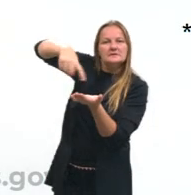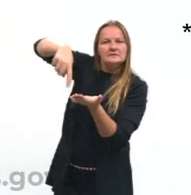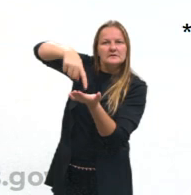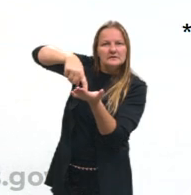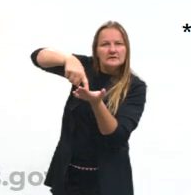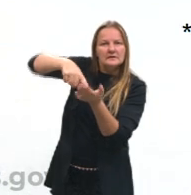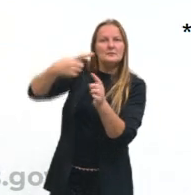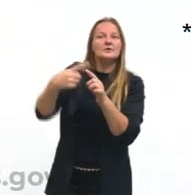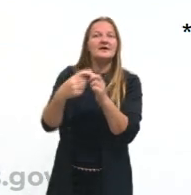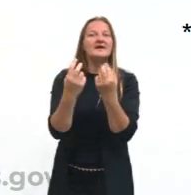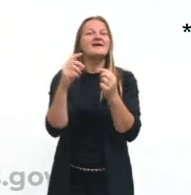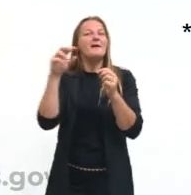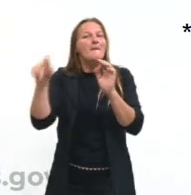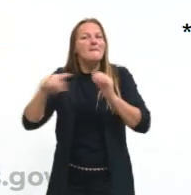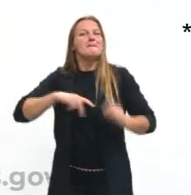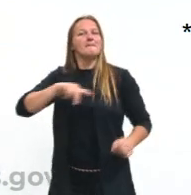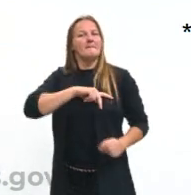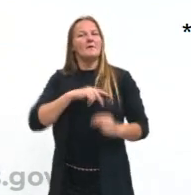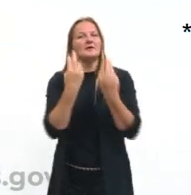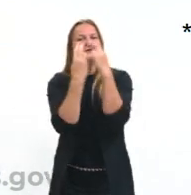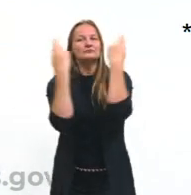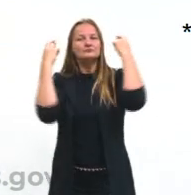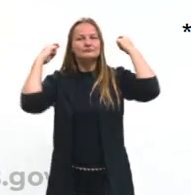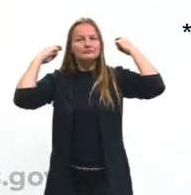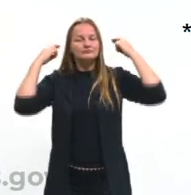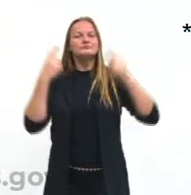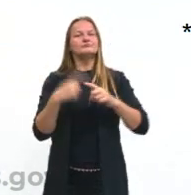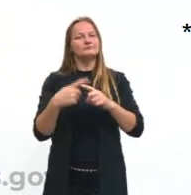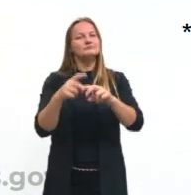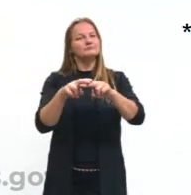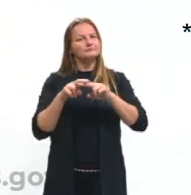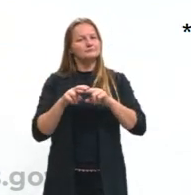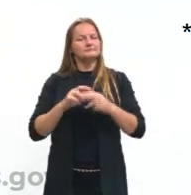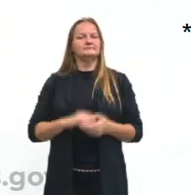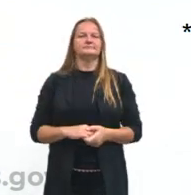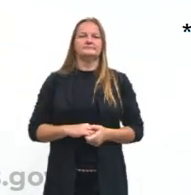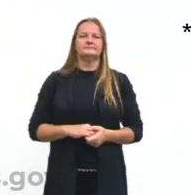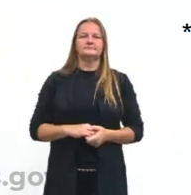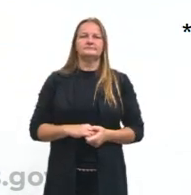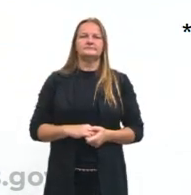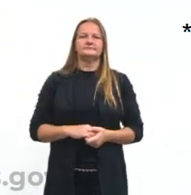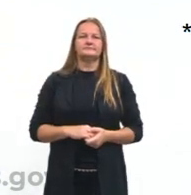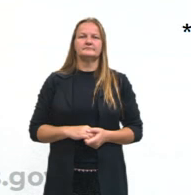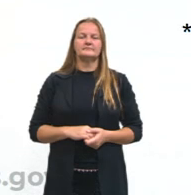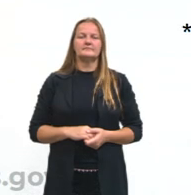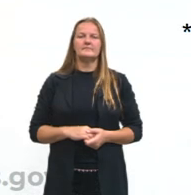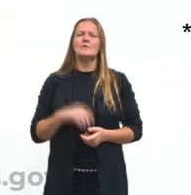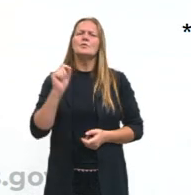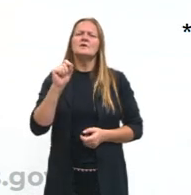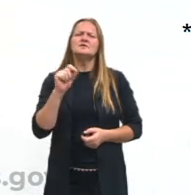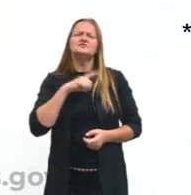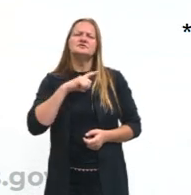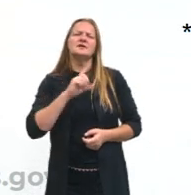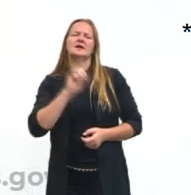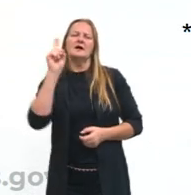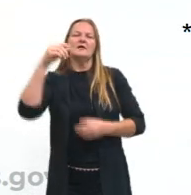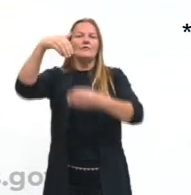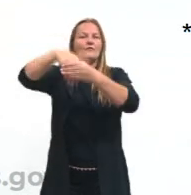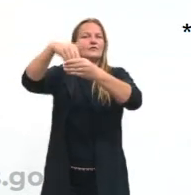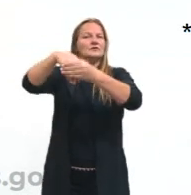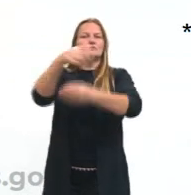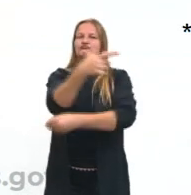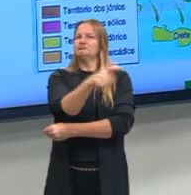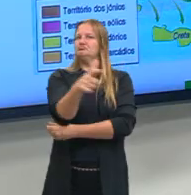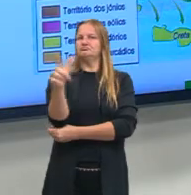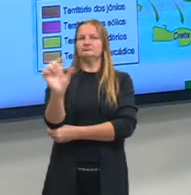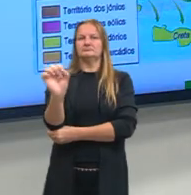Pólis grega bom nessa Pólis grega o que que vai acontecer aqui não há eleições e